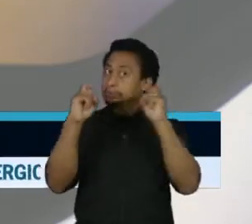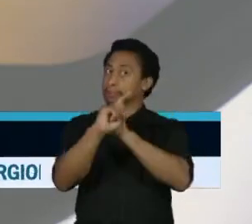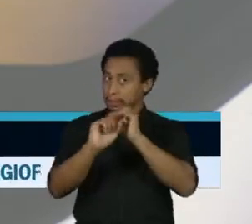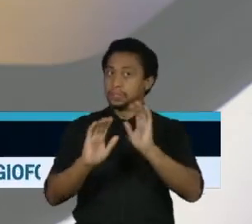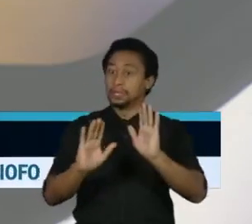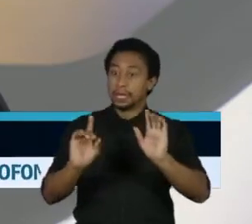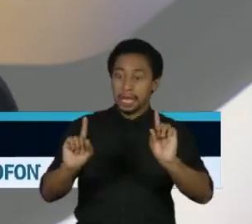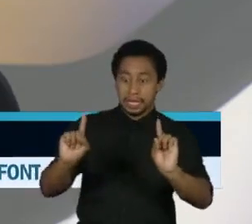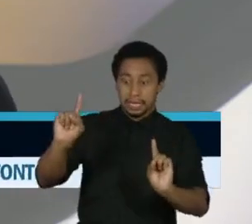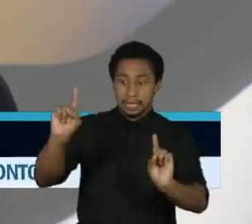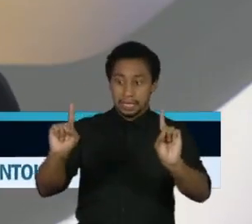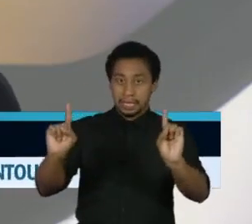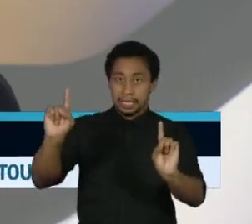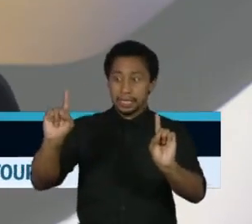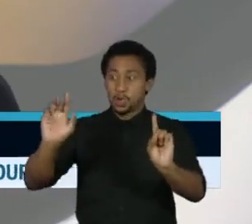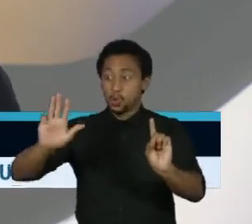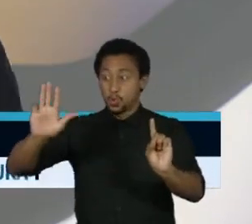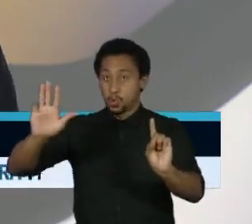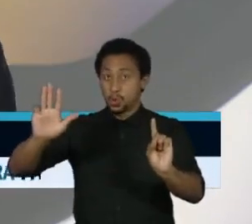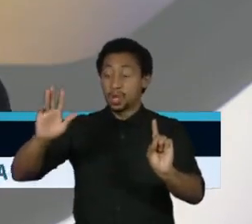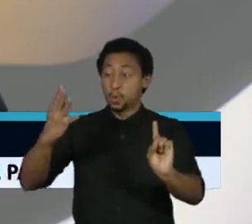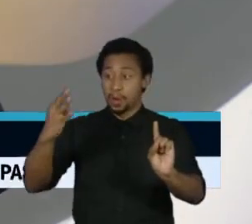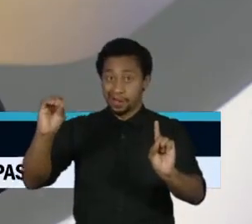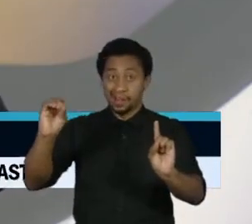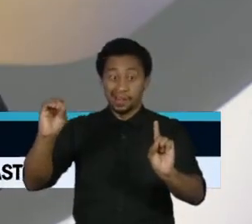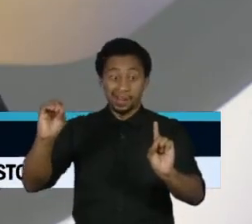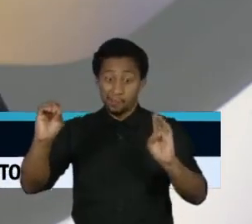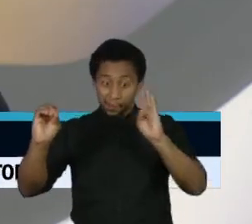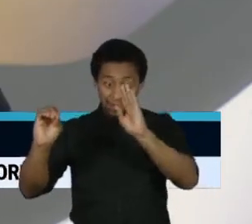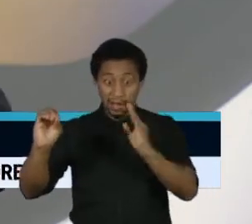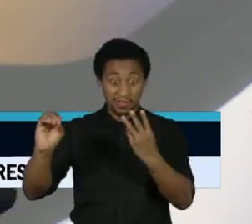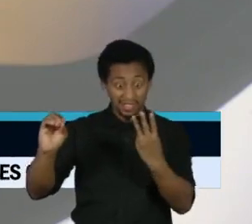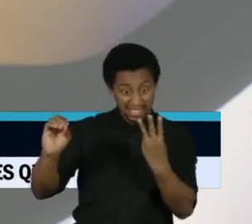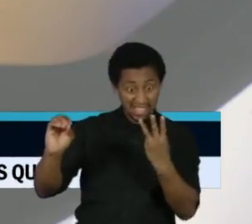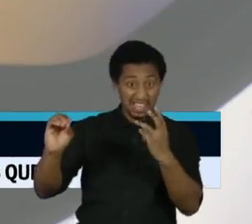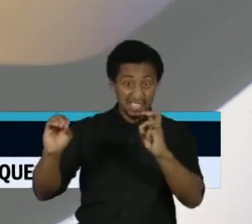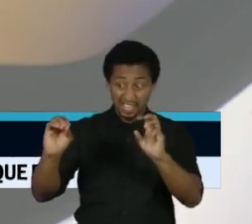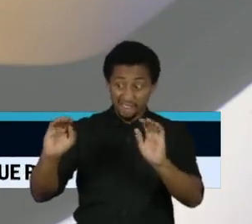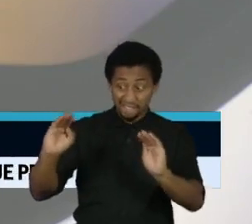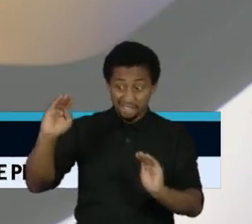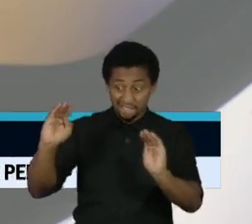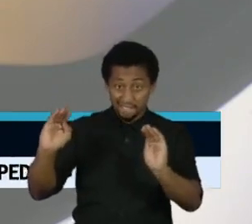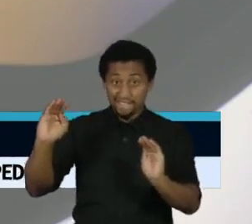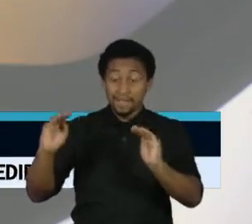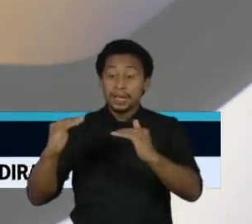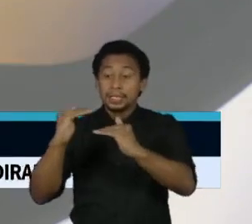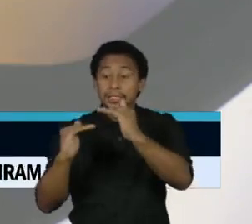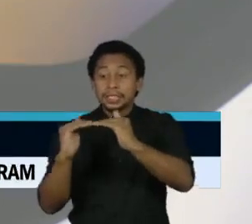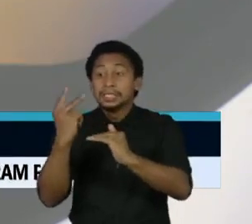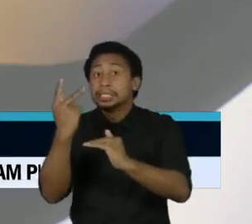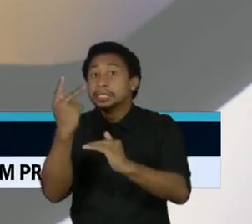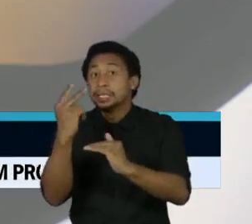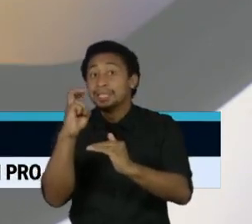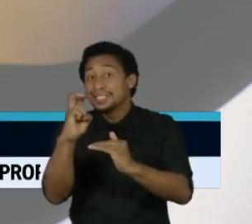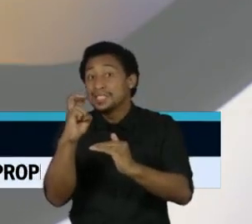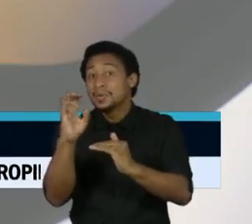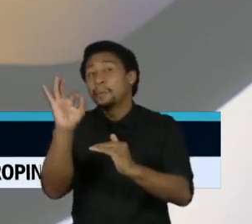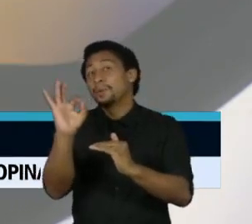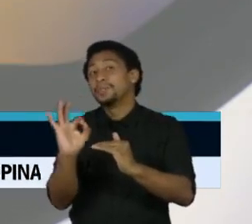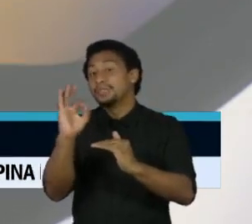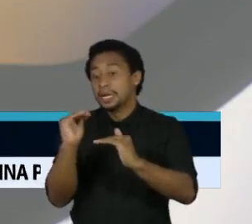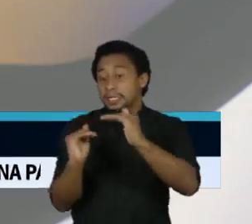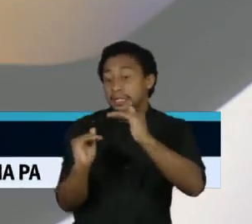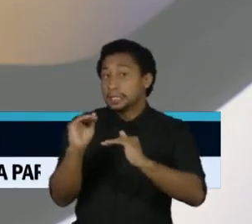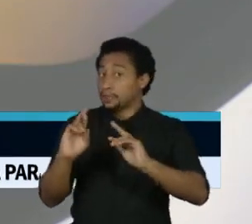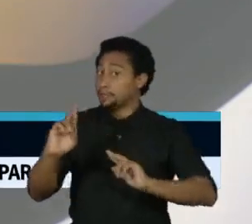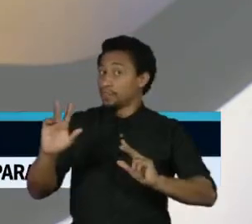mostrando cinco porcento diferença e o que importa atendesse tem muita campanha para frente mas vai ser realmente além da